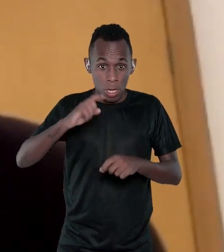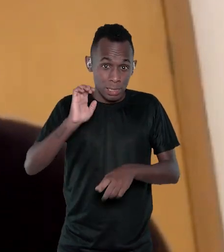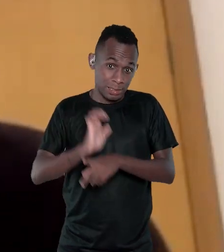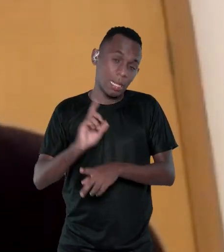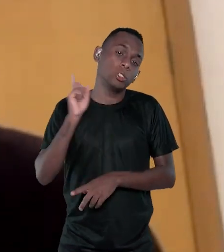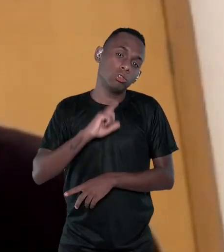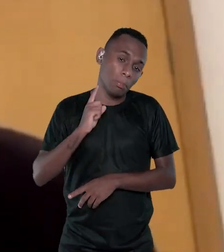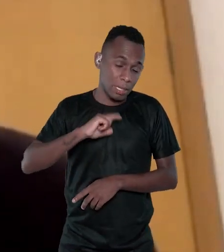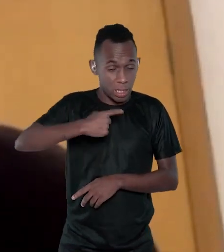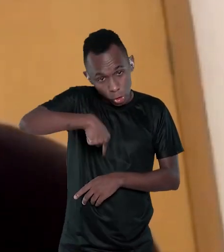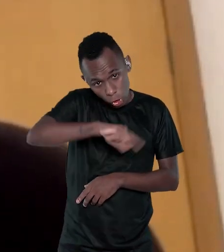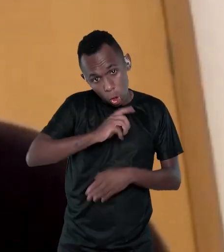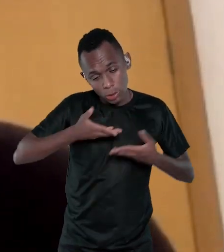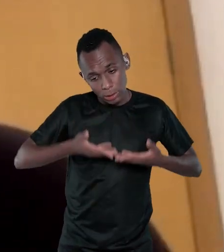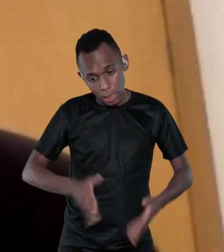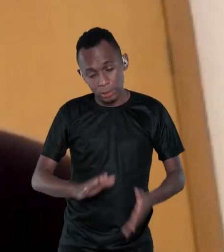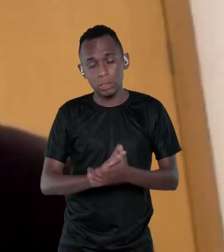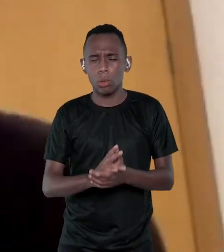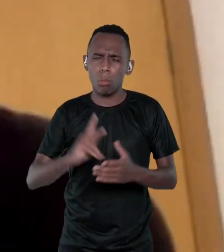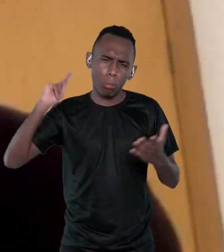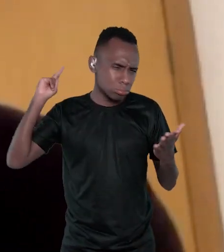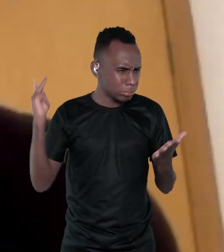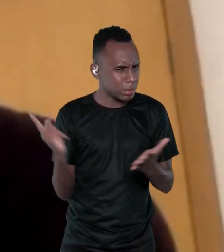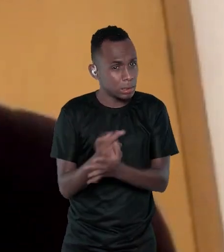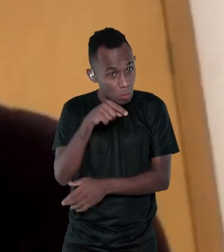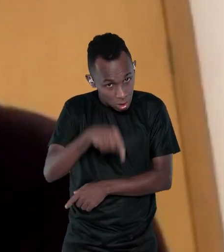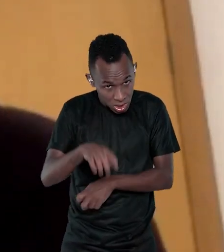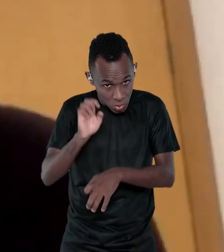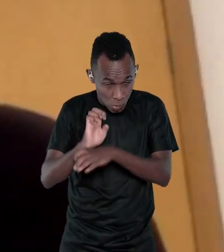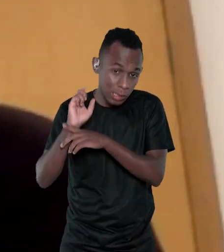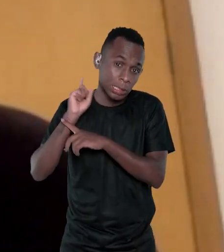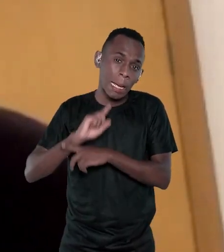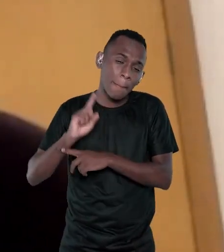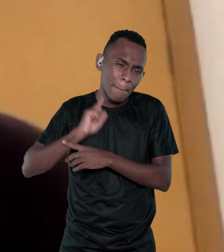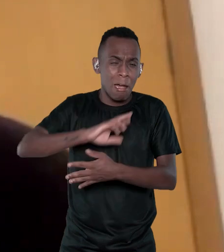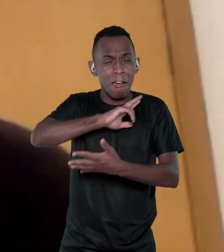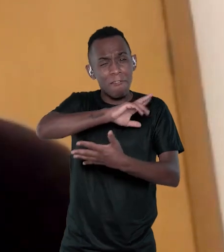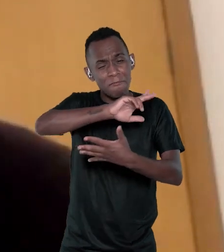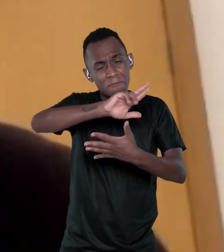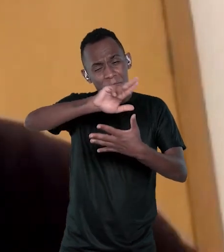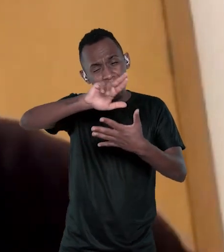sendo mineiro, onde aconteceram aqui várias